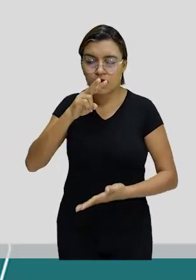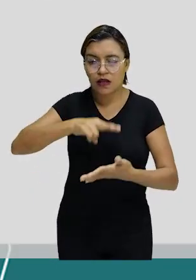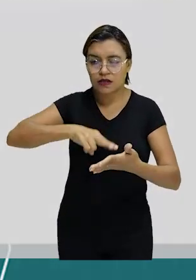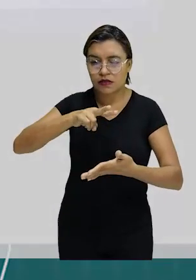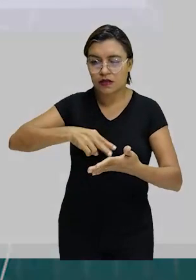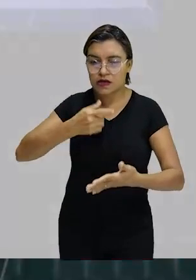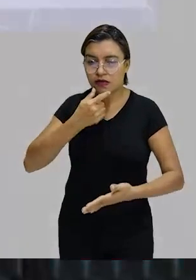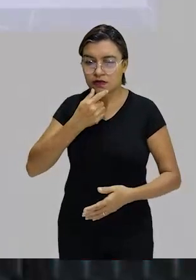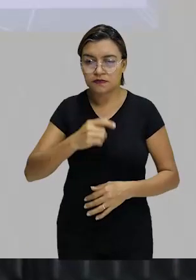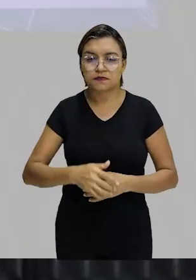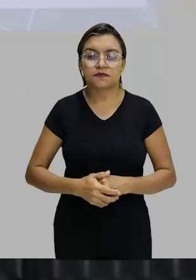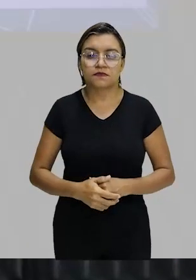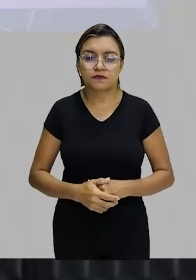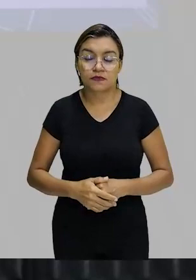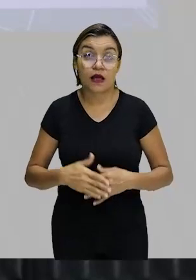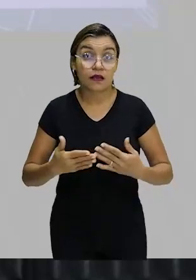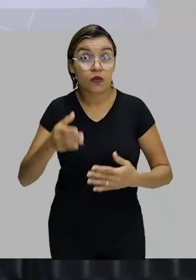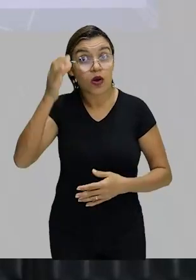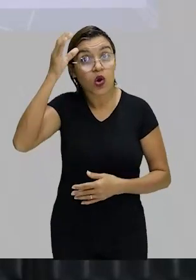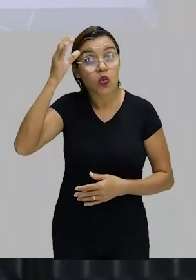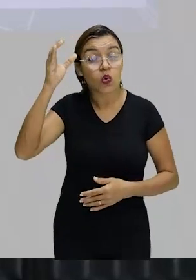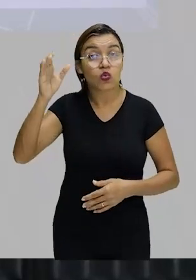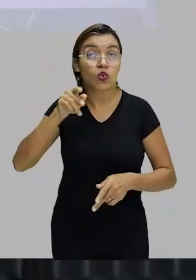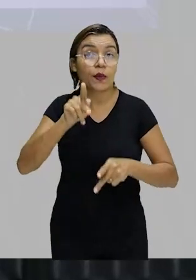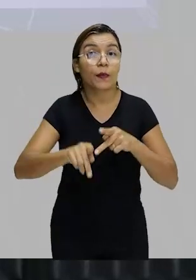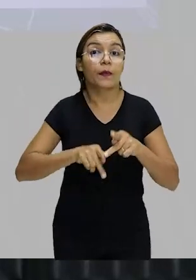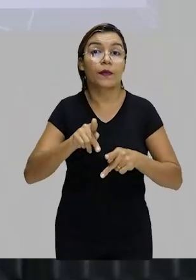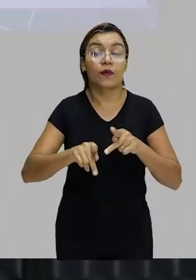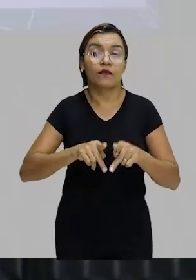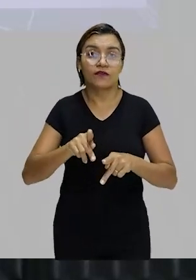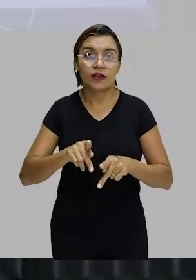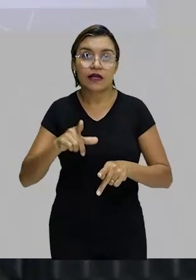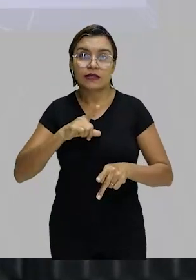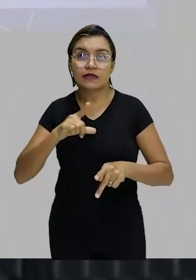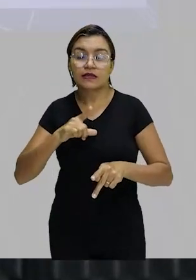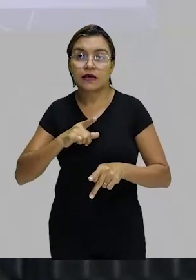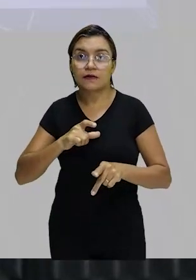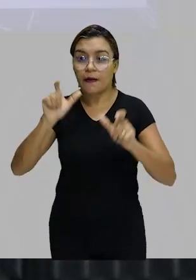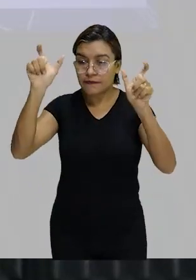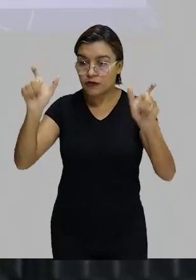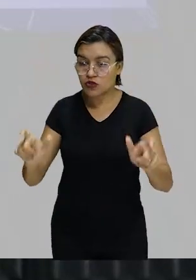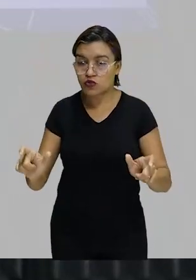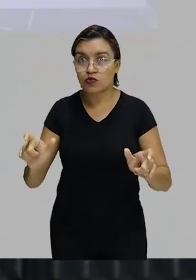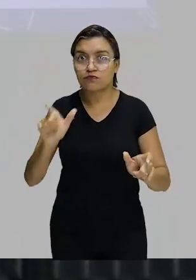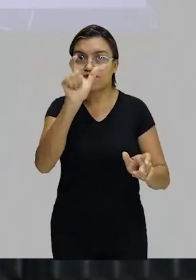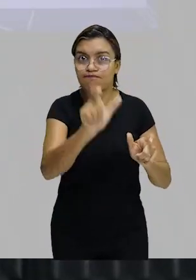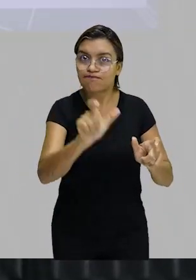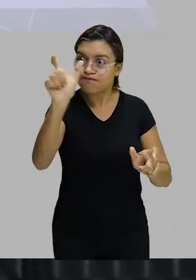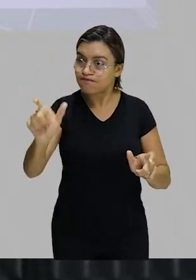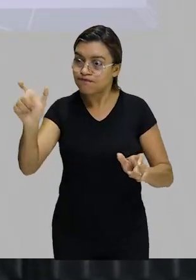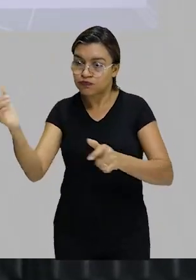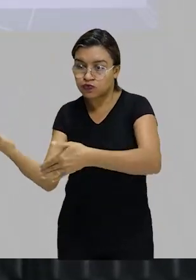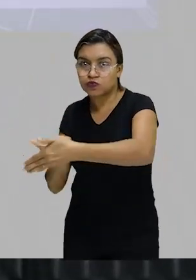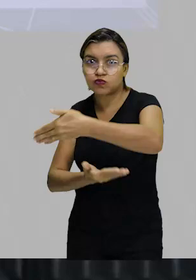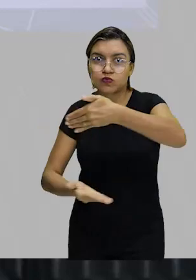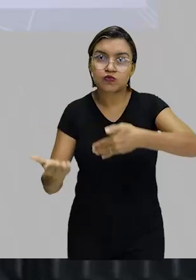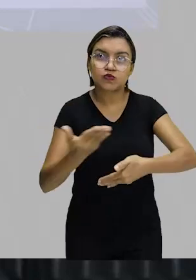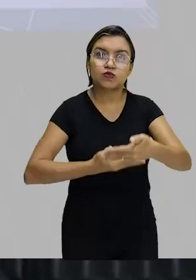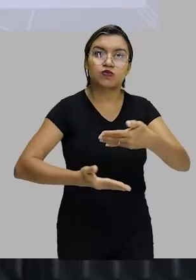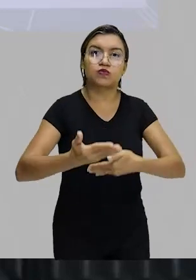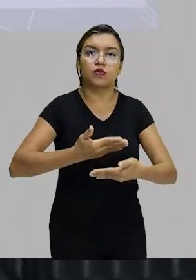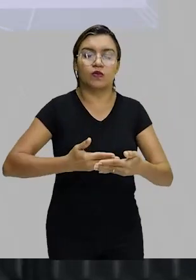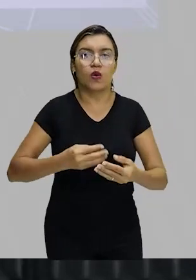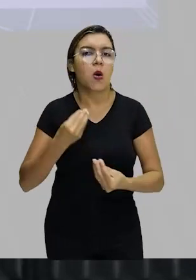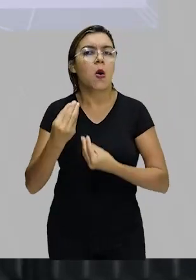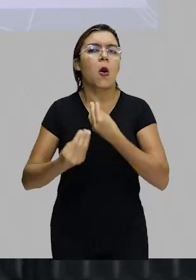everyday activity. Então a cultura popular ela é determinada pelas interações entre as pessoas, entre os indivíduos. De que forma